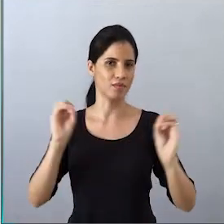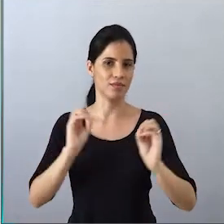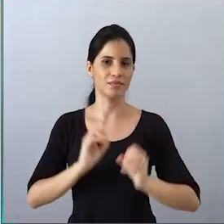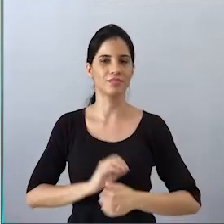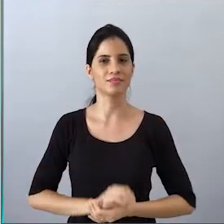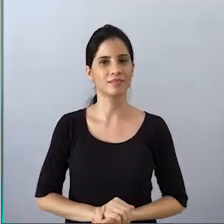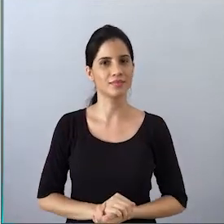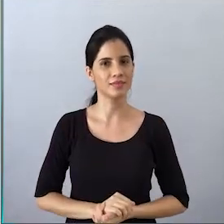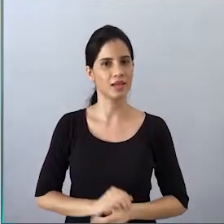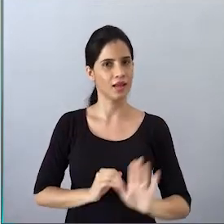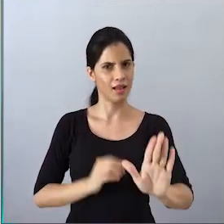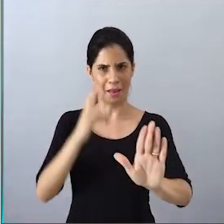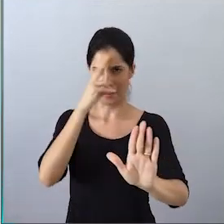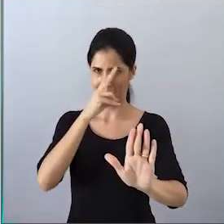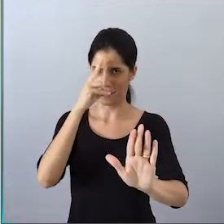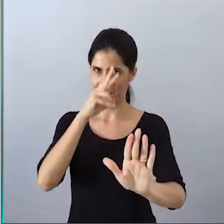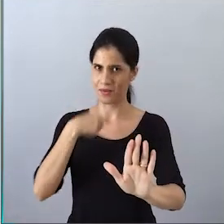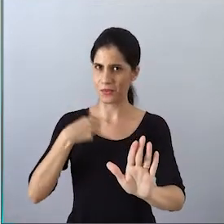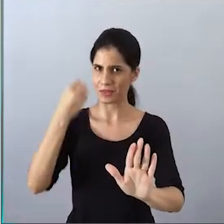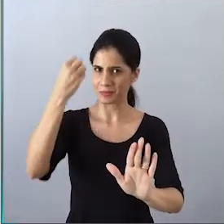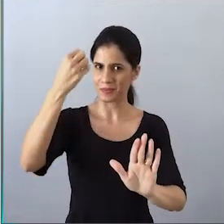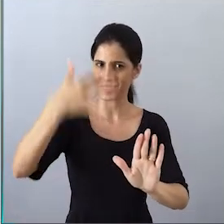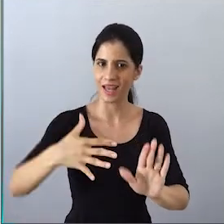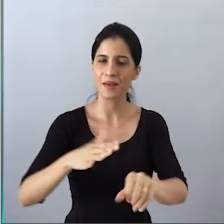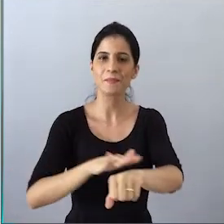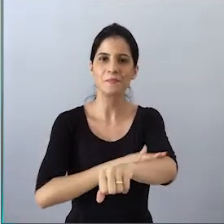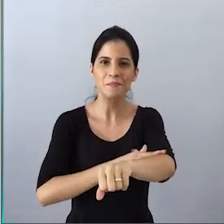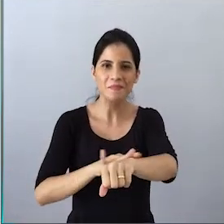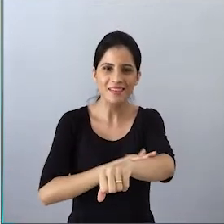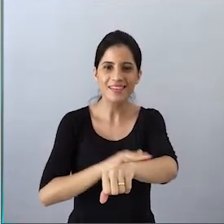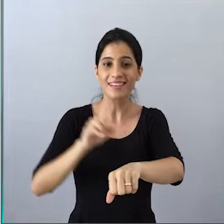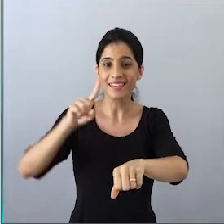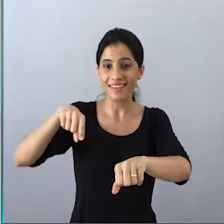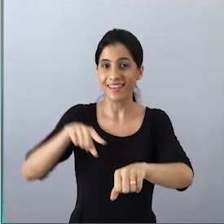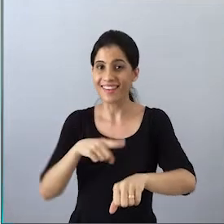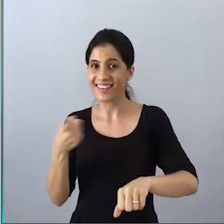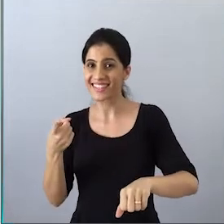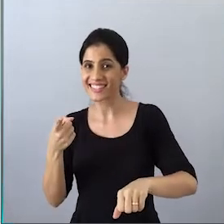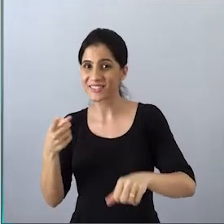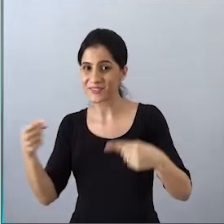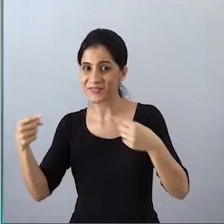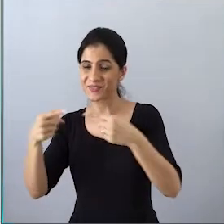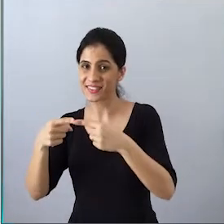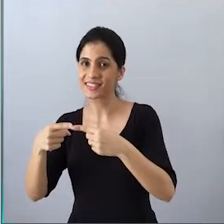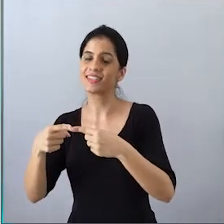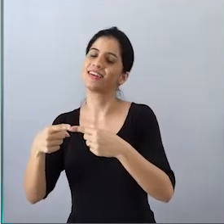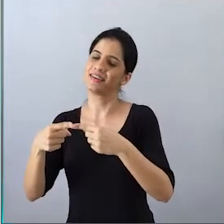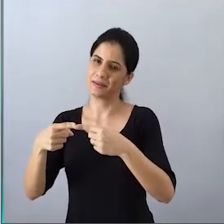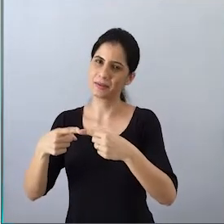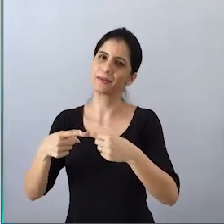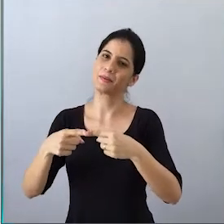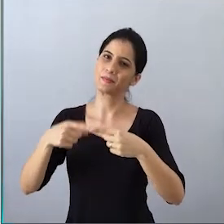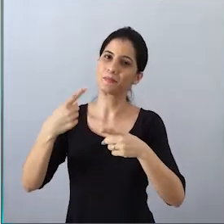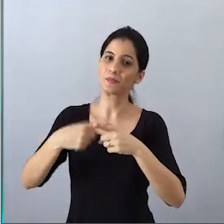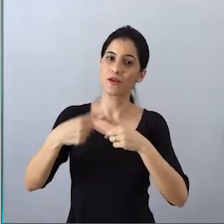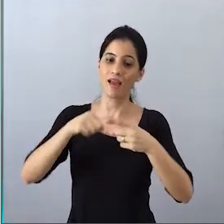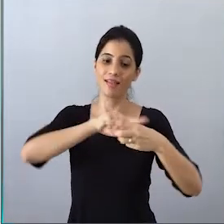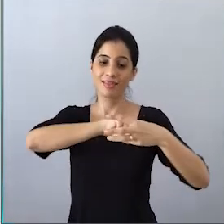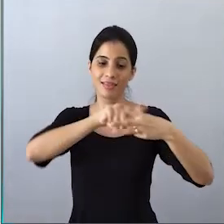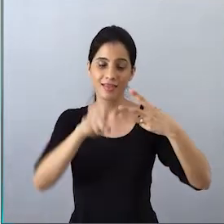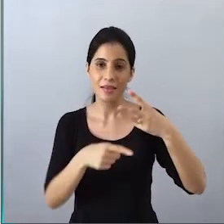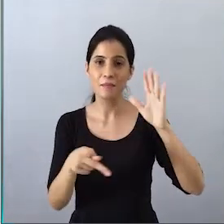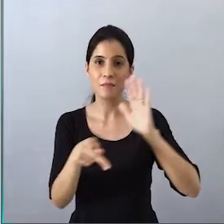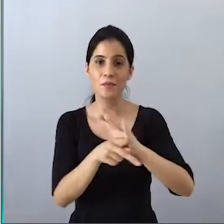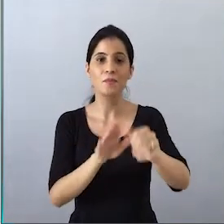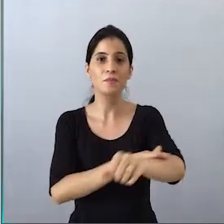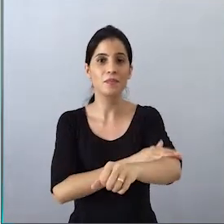composição. Lembre-se que quando mencionamos que a epiderme, que é um tipo de epitélio de revestimento, também é um dos três componentes